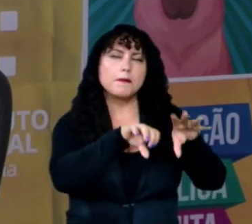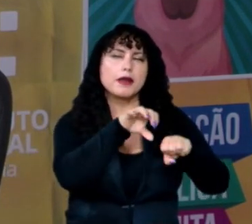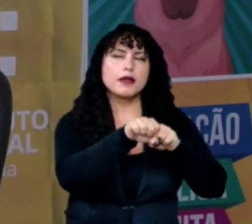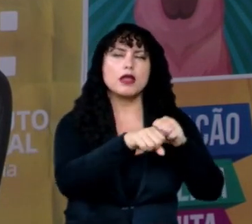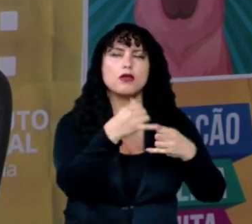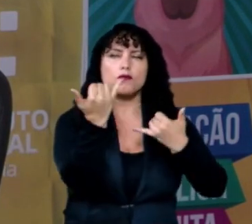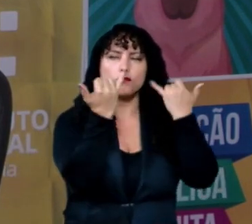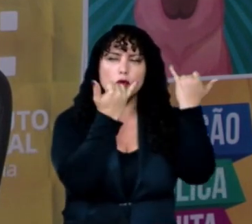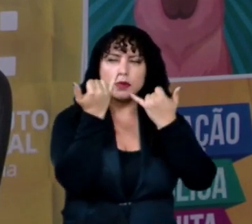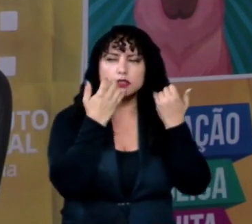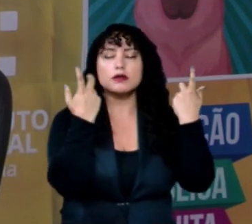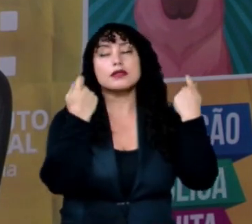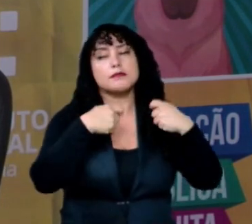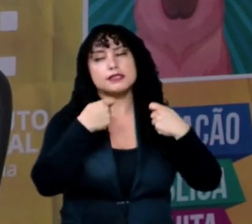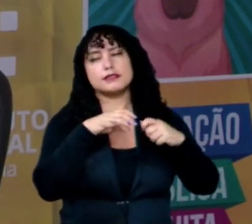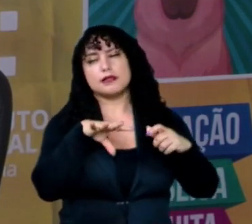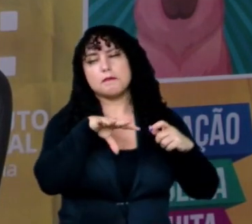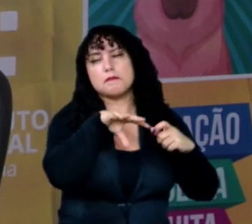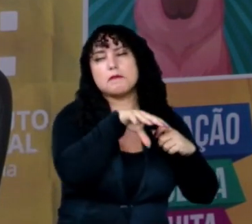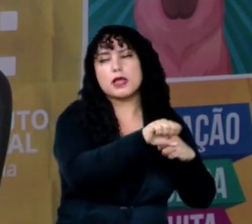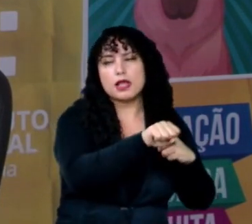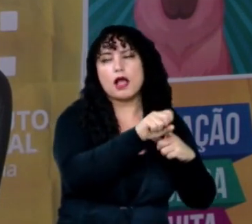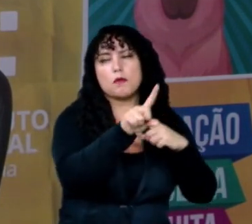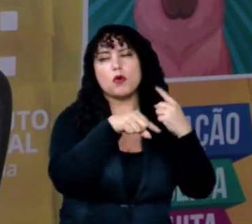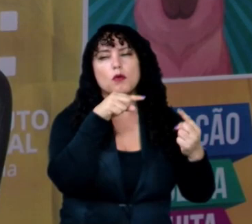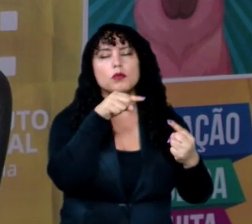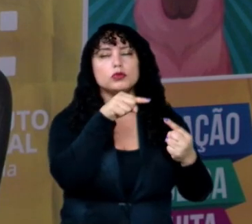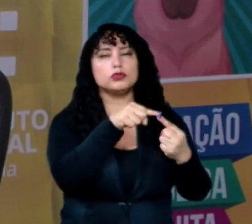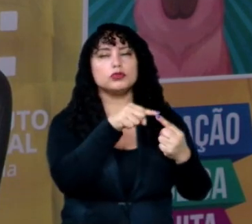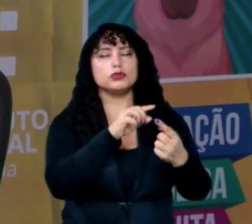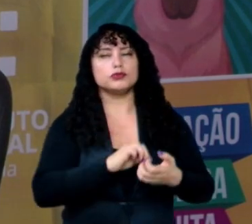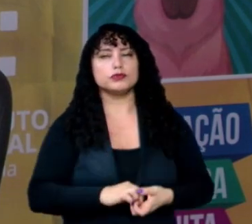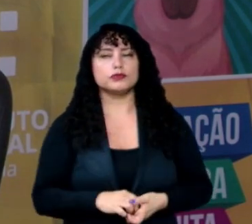dado que precisa ser coletado por alguma razão. Então,